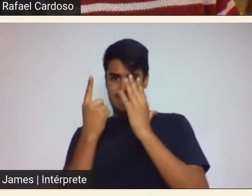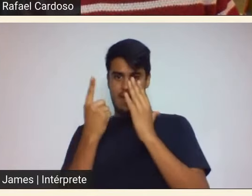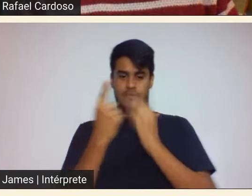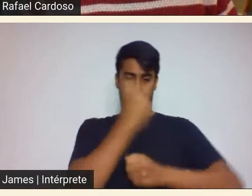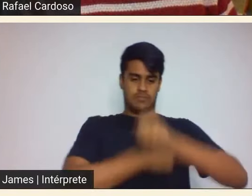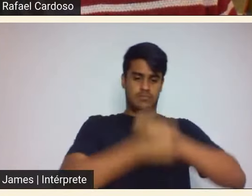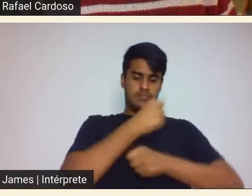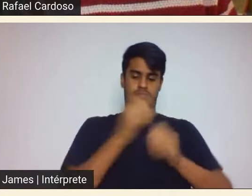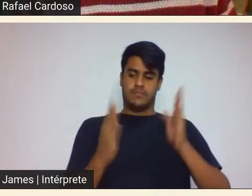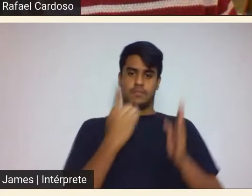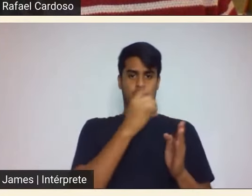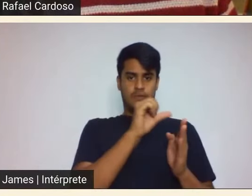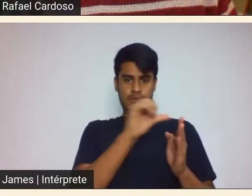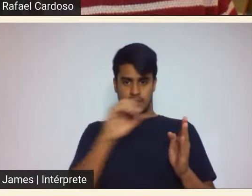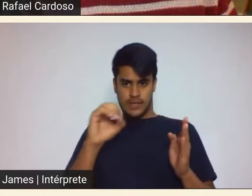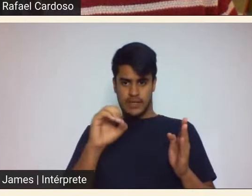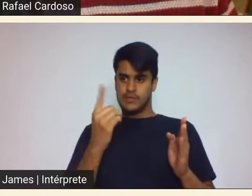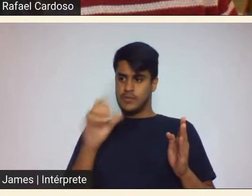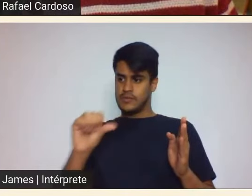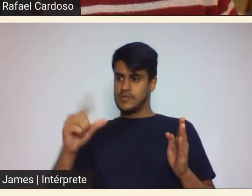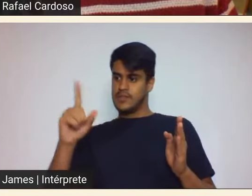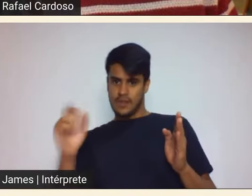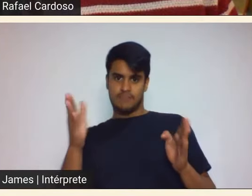Então, assim, existe toda